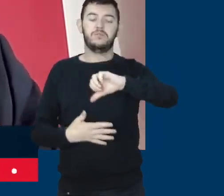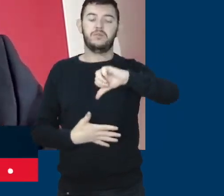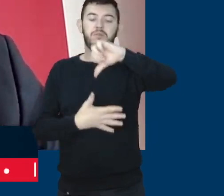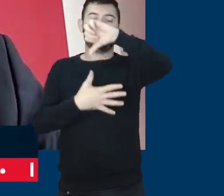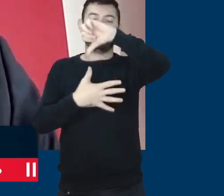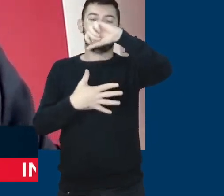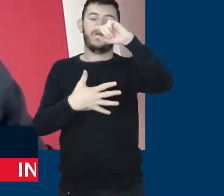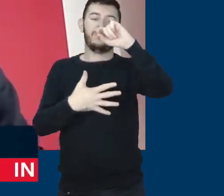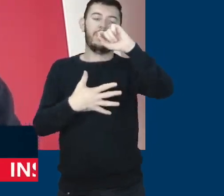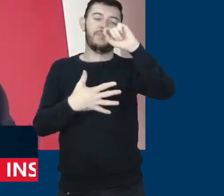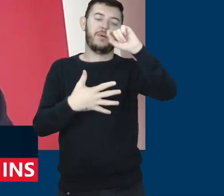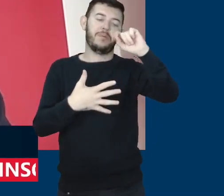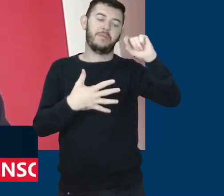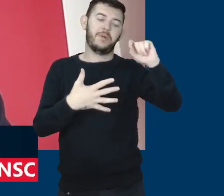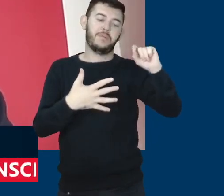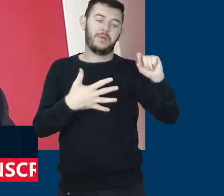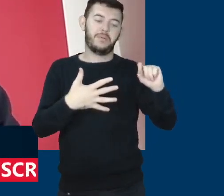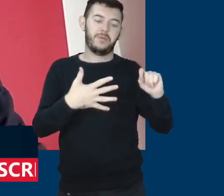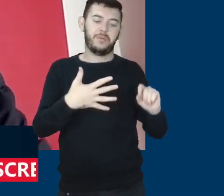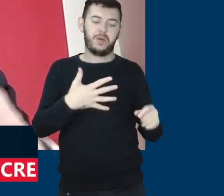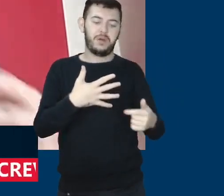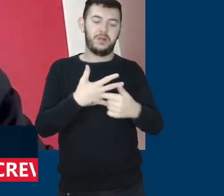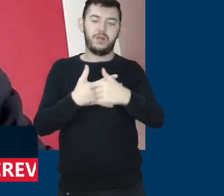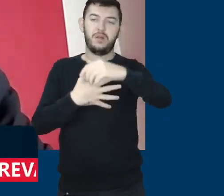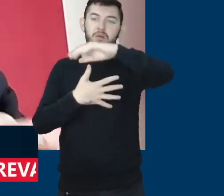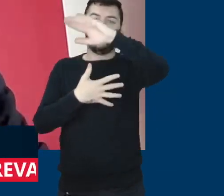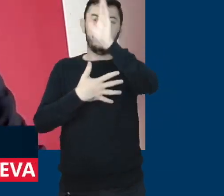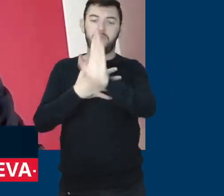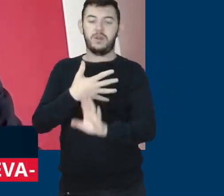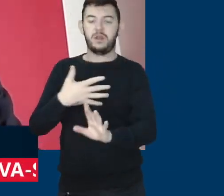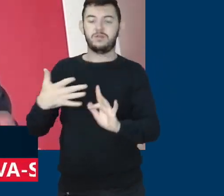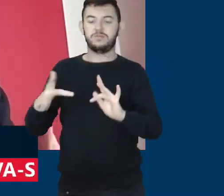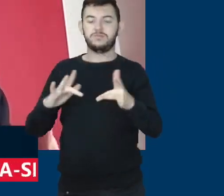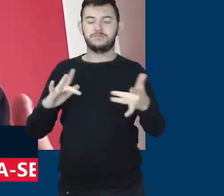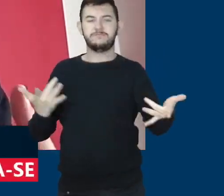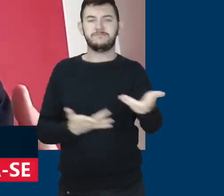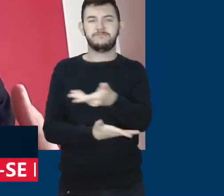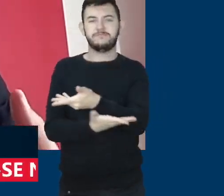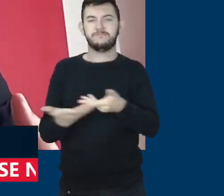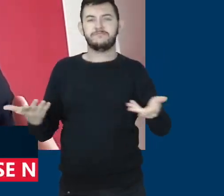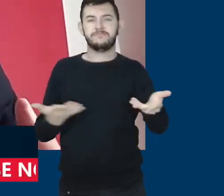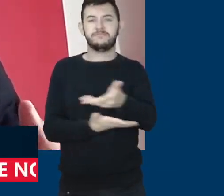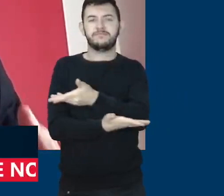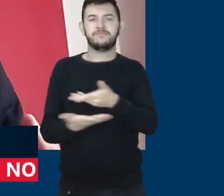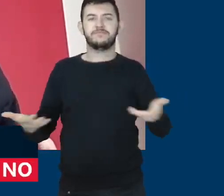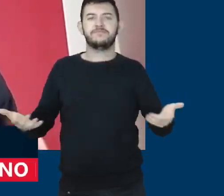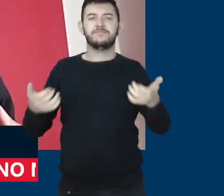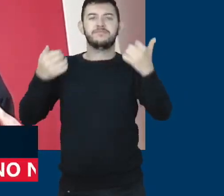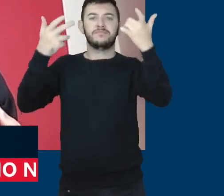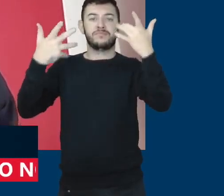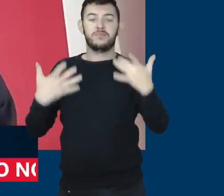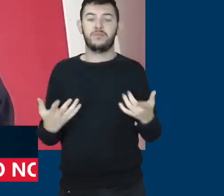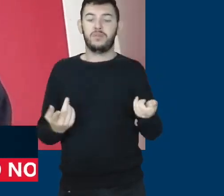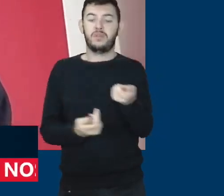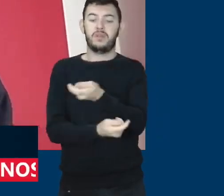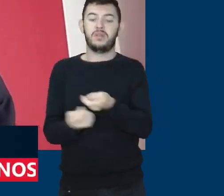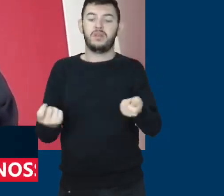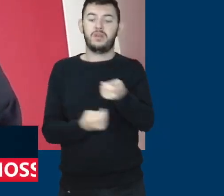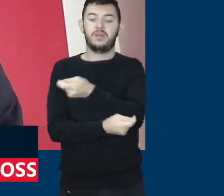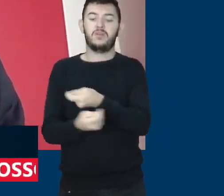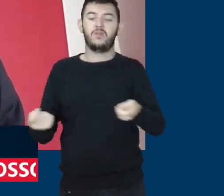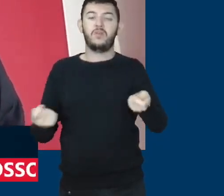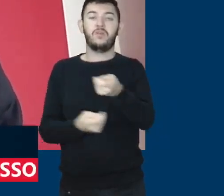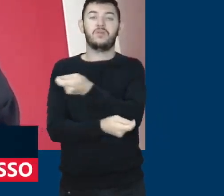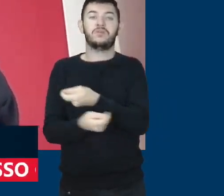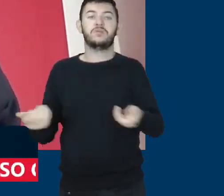se relacionar com outros países, e quando se relaciona com outros países, nós estamos falando de negócios, de intercâmbio,